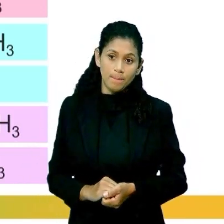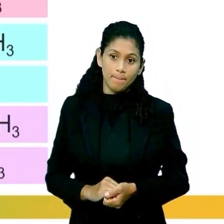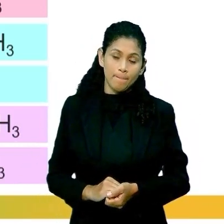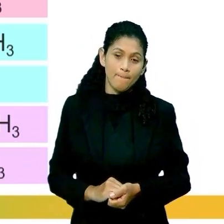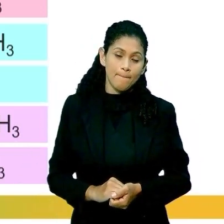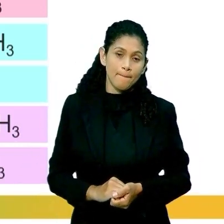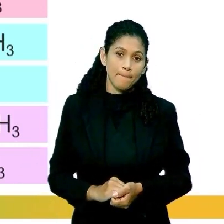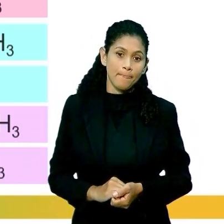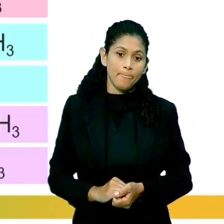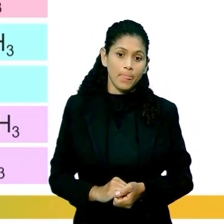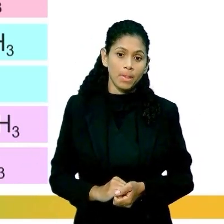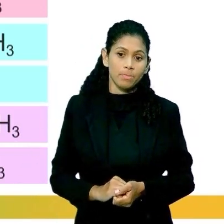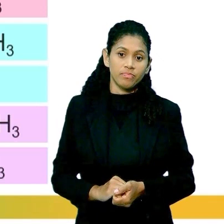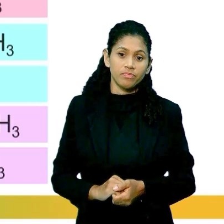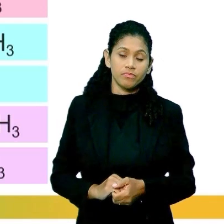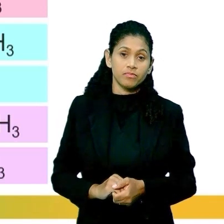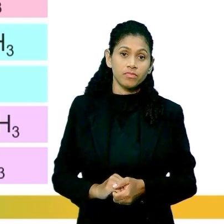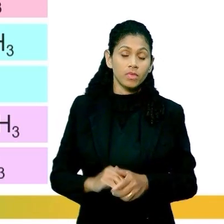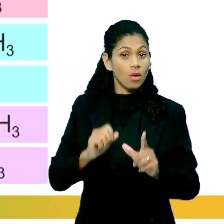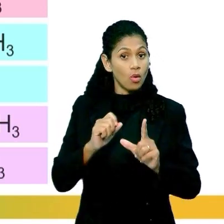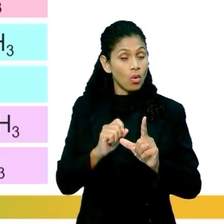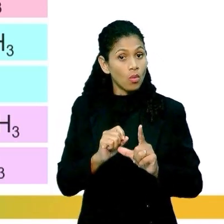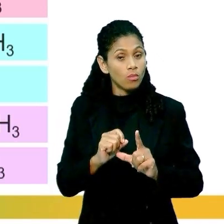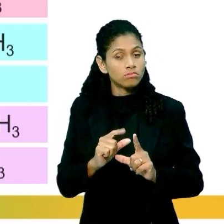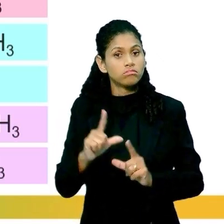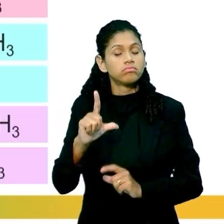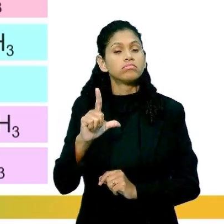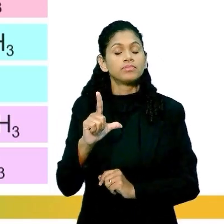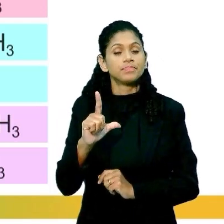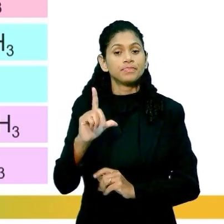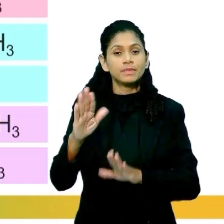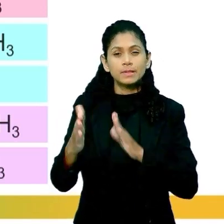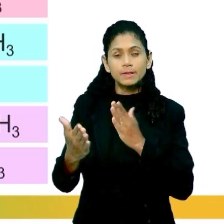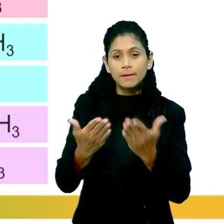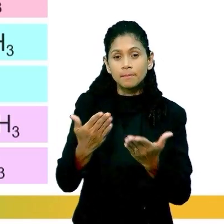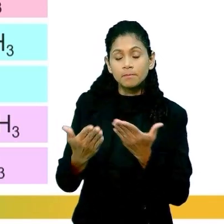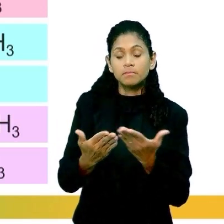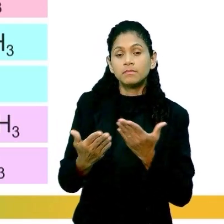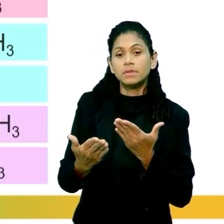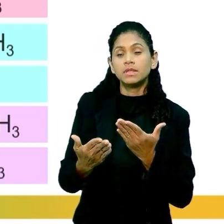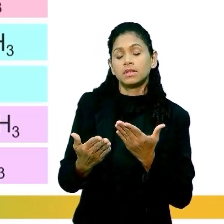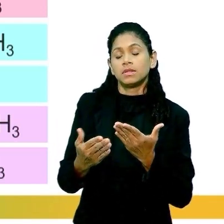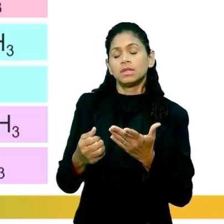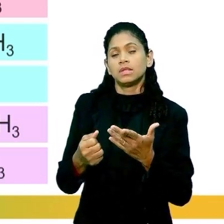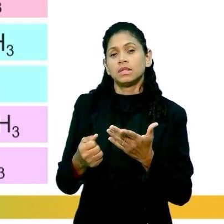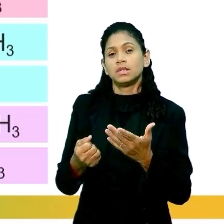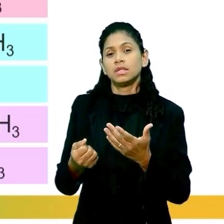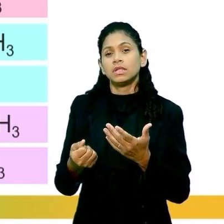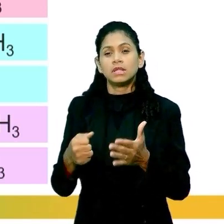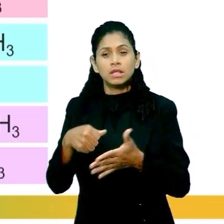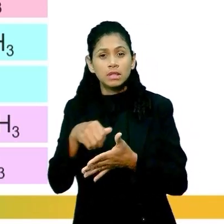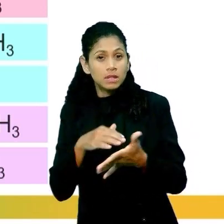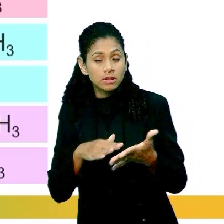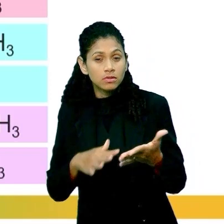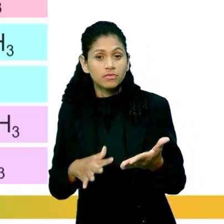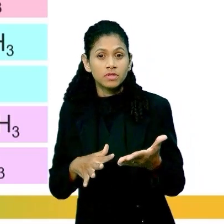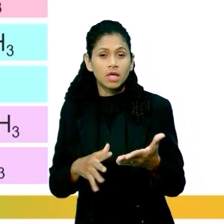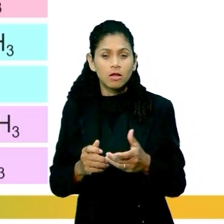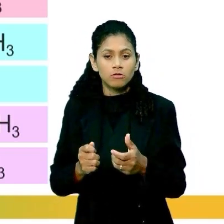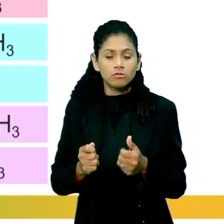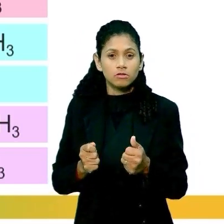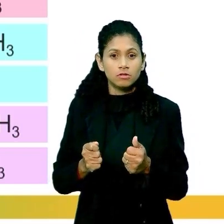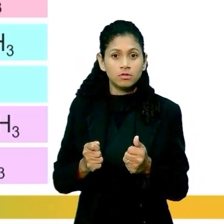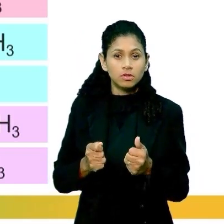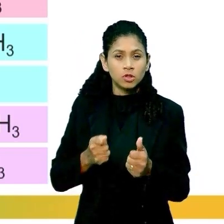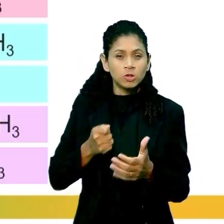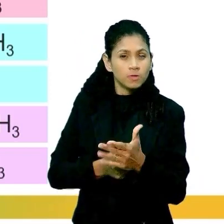o volume, como ele depende das unidades de pressão, ele não obedece essa quantidade estequiométrica, podemos dizer assim. Ele